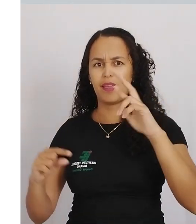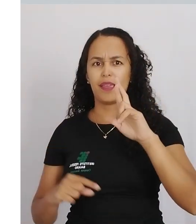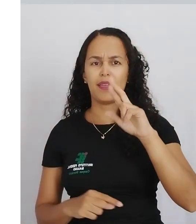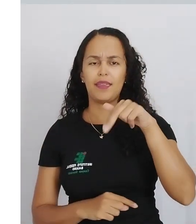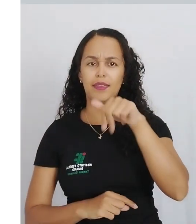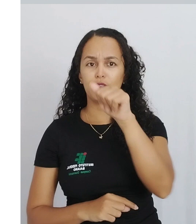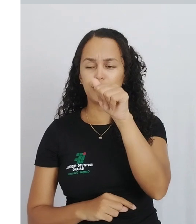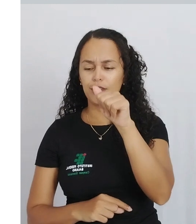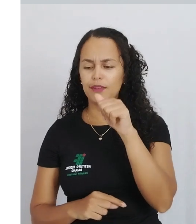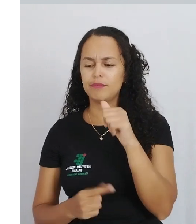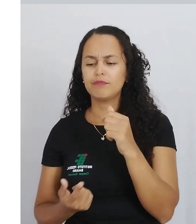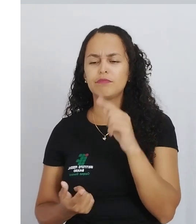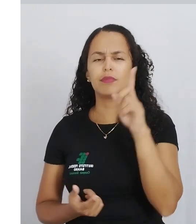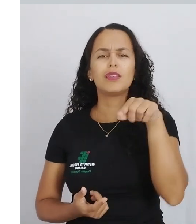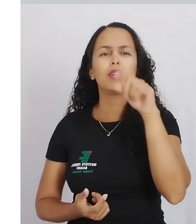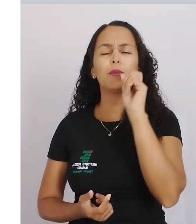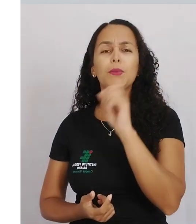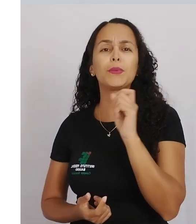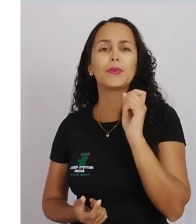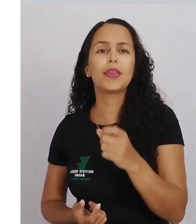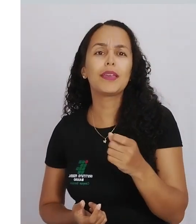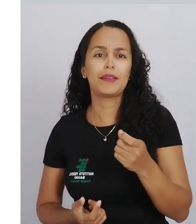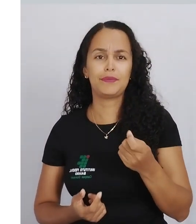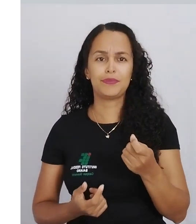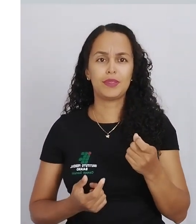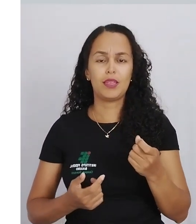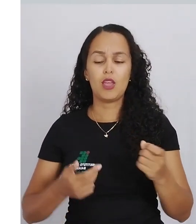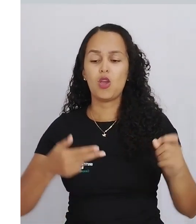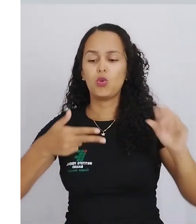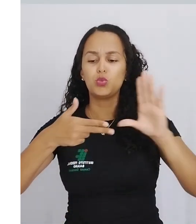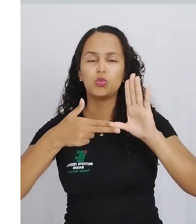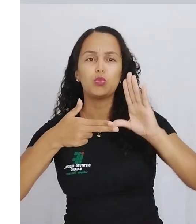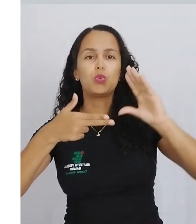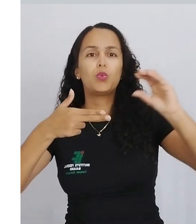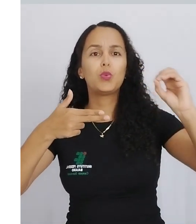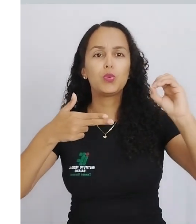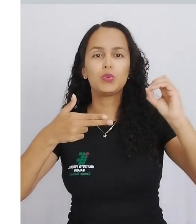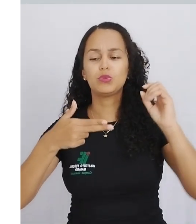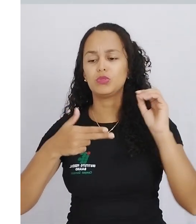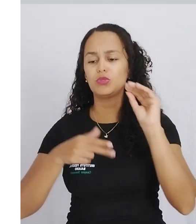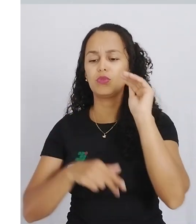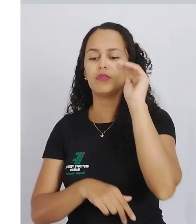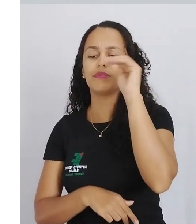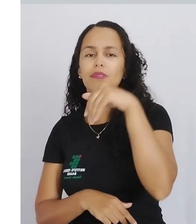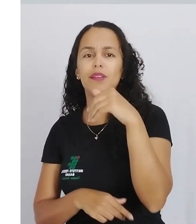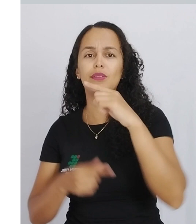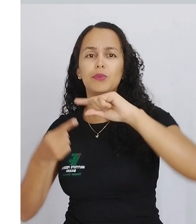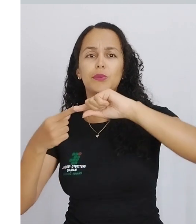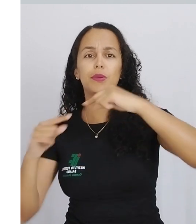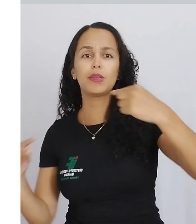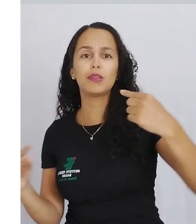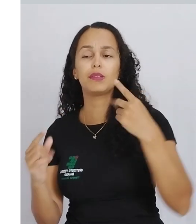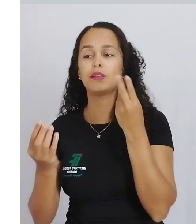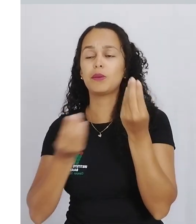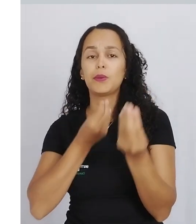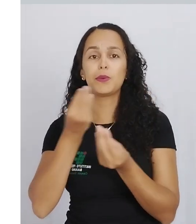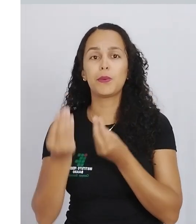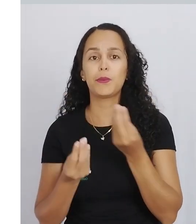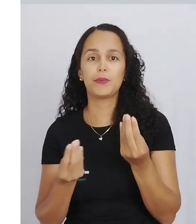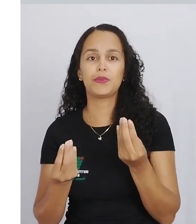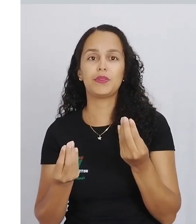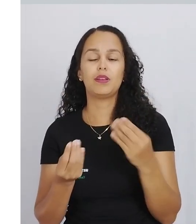de RNA? Ele é o quê? Quais são os nucleotídeos que estão no RNA dele? E aí vieram